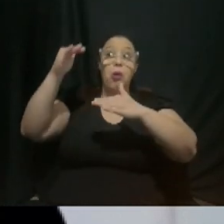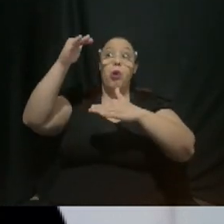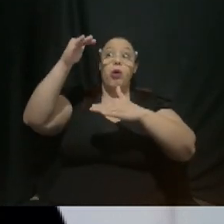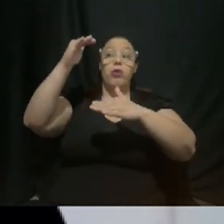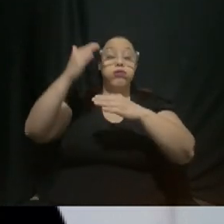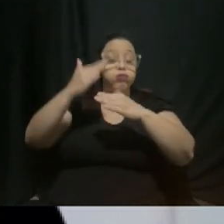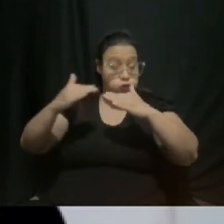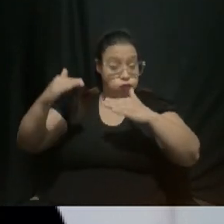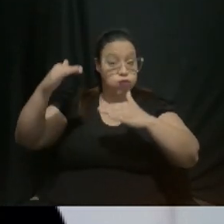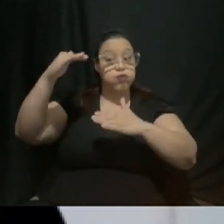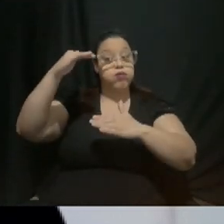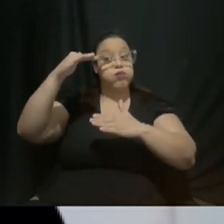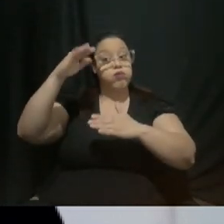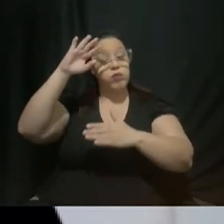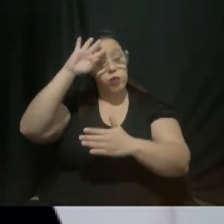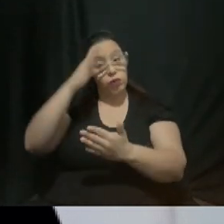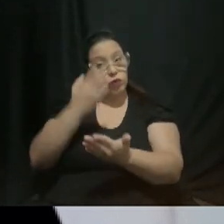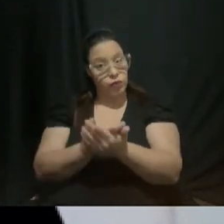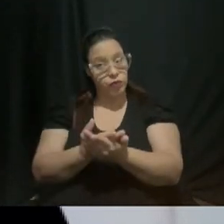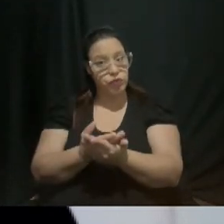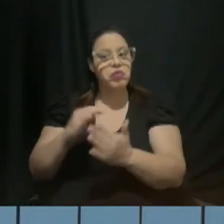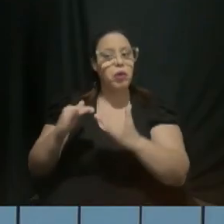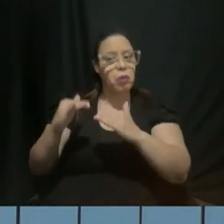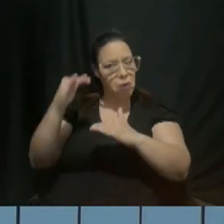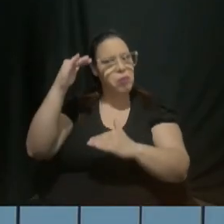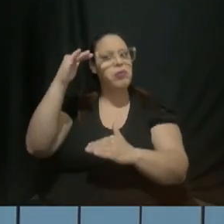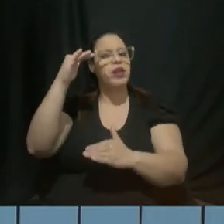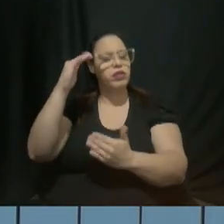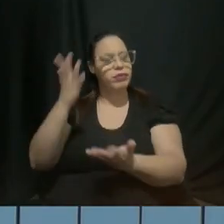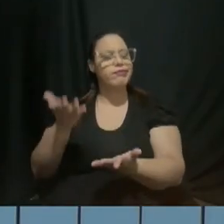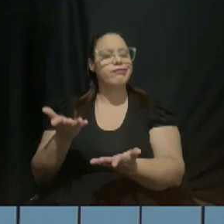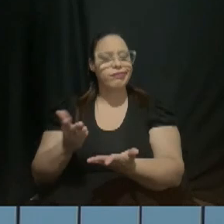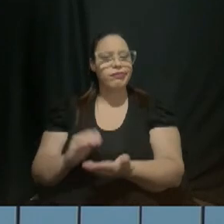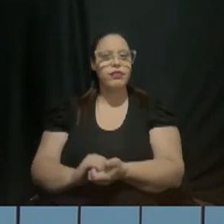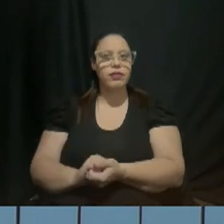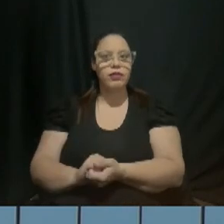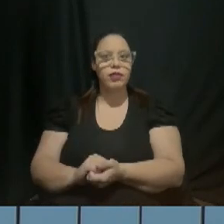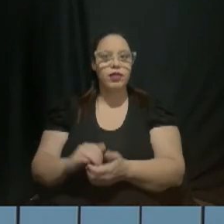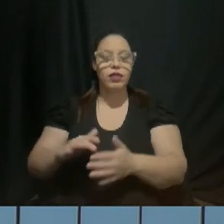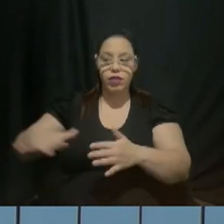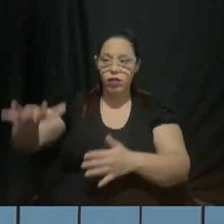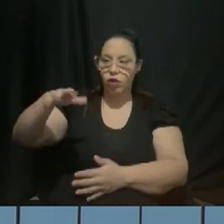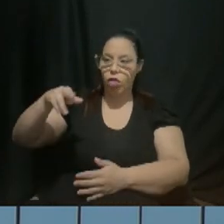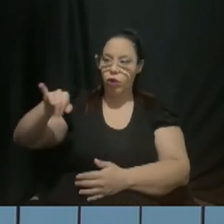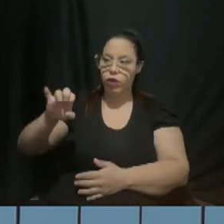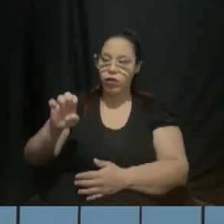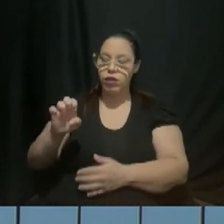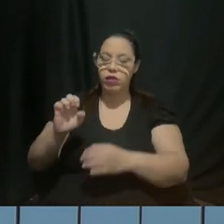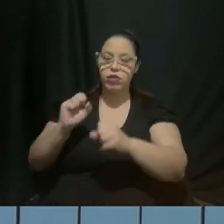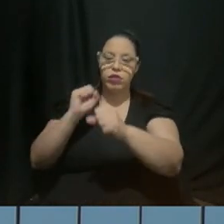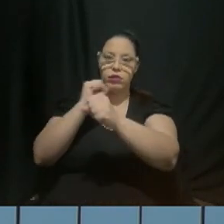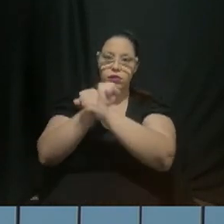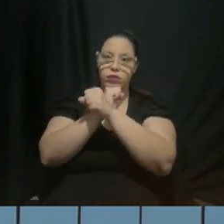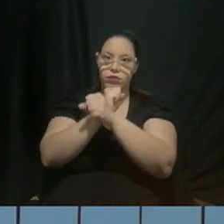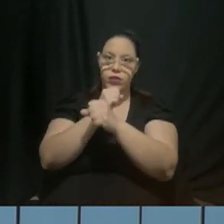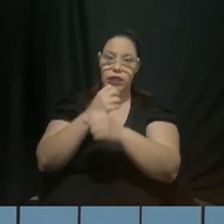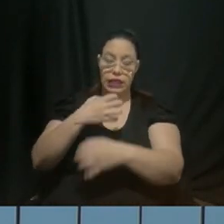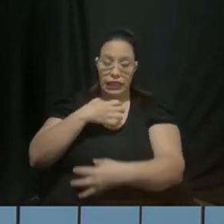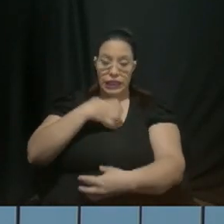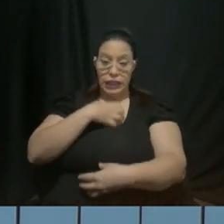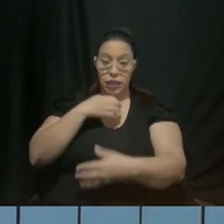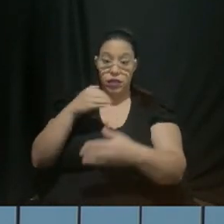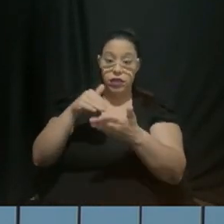sido, sim, o maior aqui no Brasil. Então, a região norte, pela proximidade, deve sentir até mais, né? Esse tipo